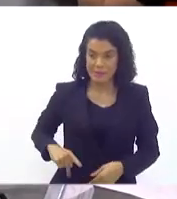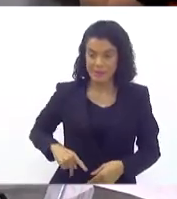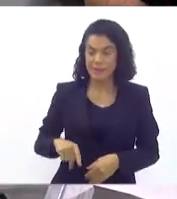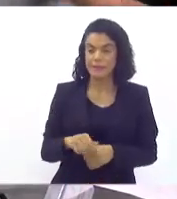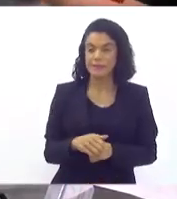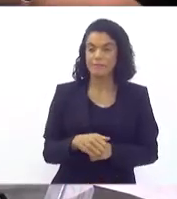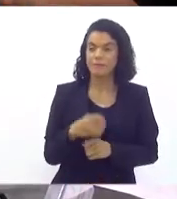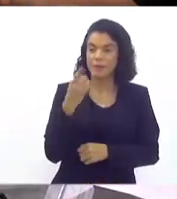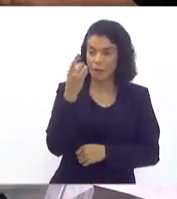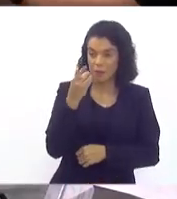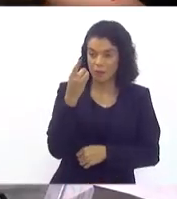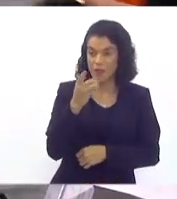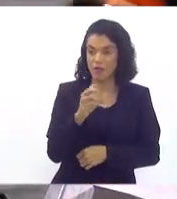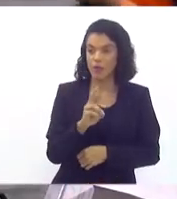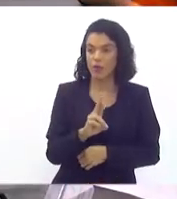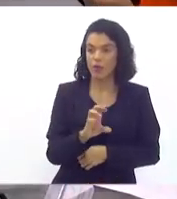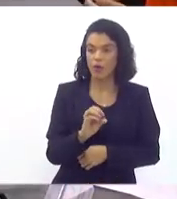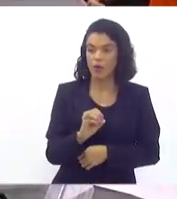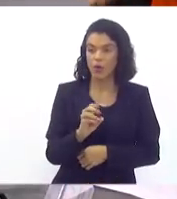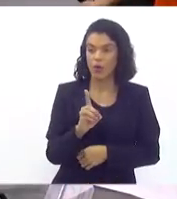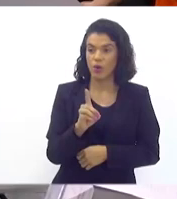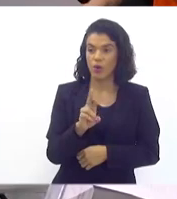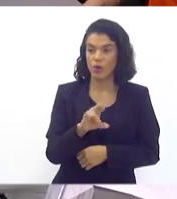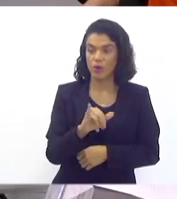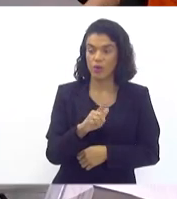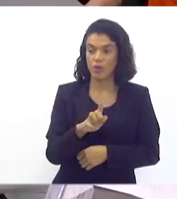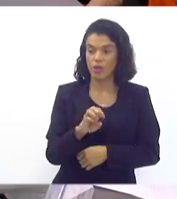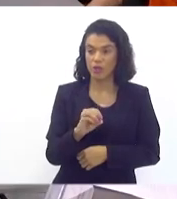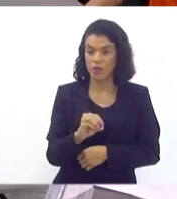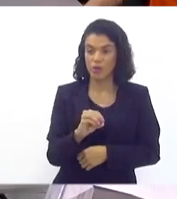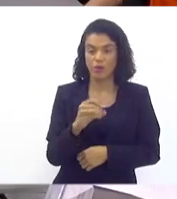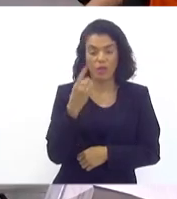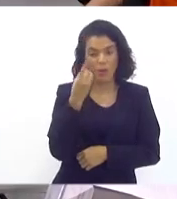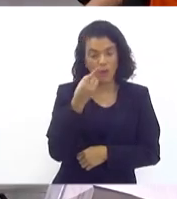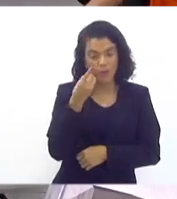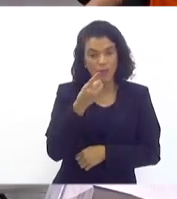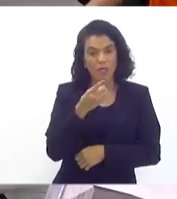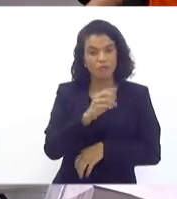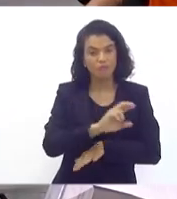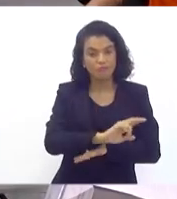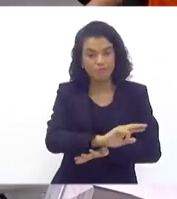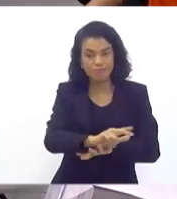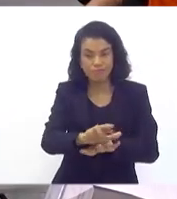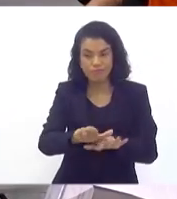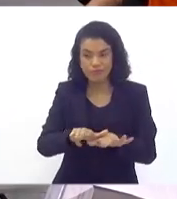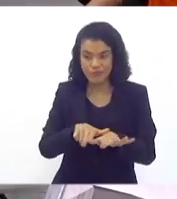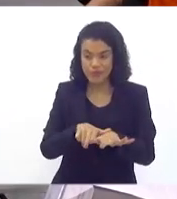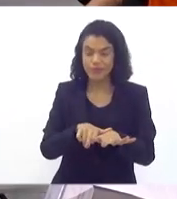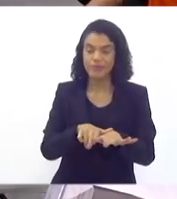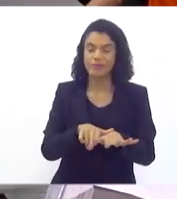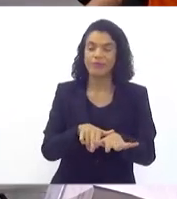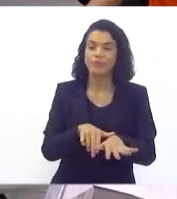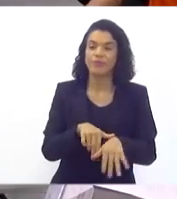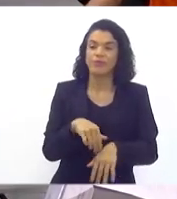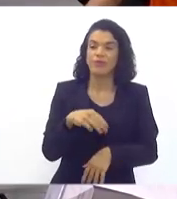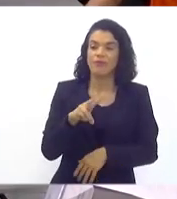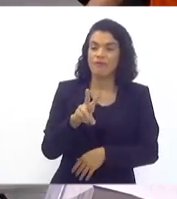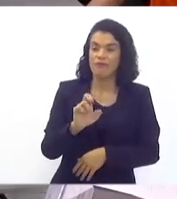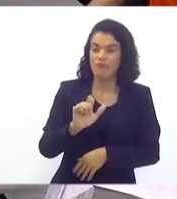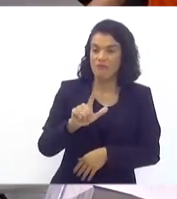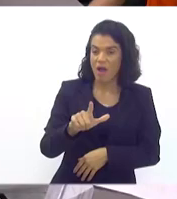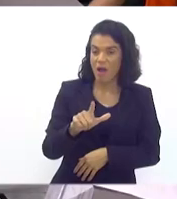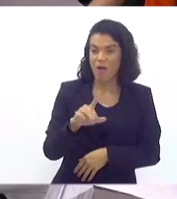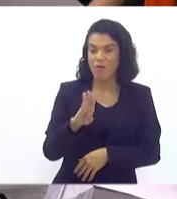Deputado Rodrigo Amorim Deputado liberou Nossa aquele Deputado delaroli Deputado Val